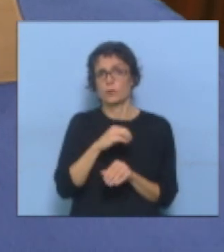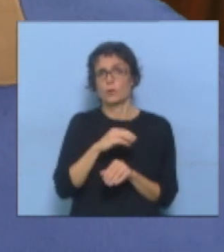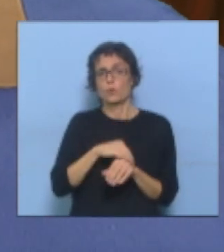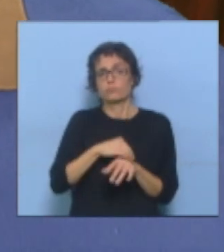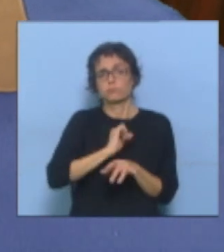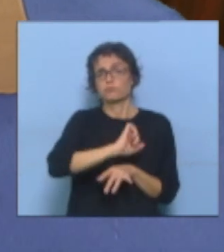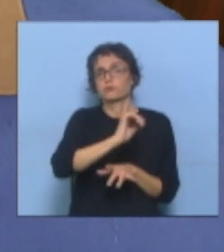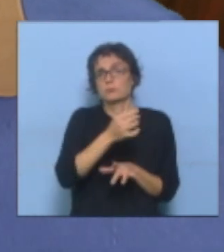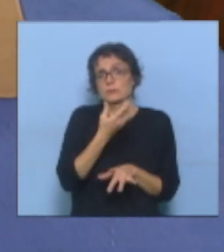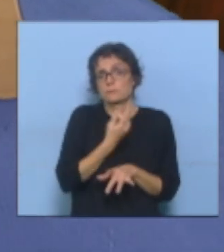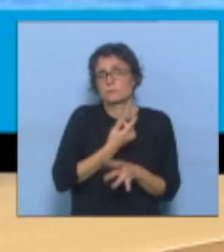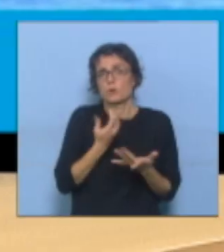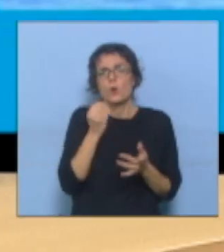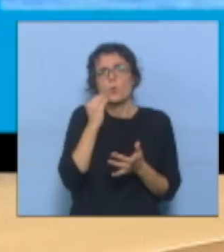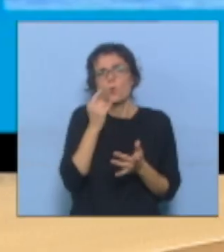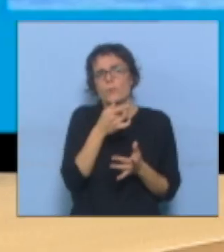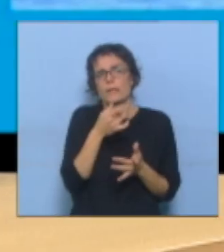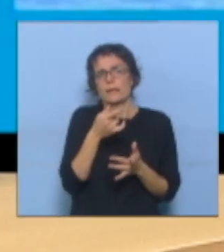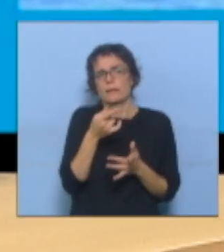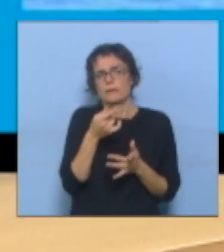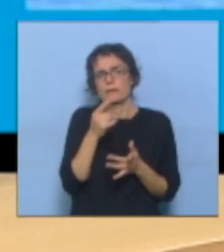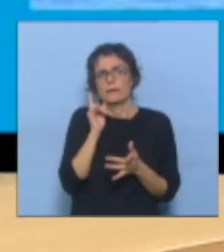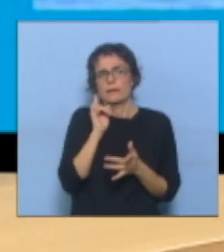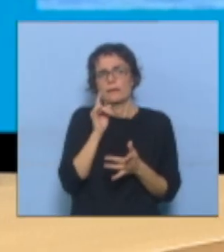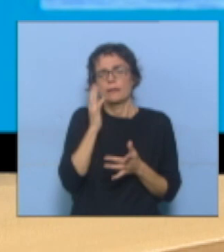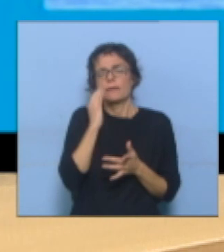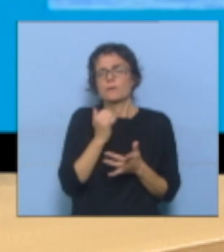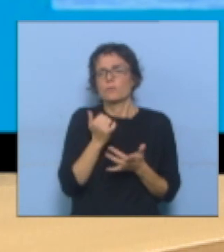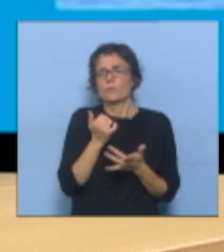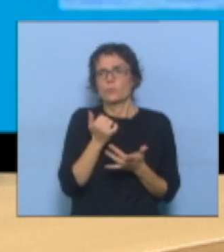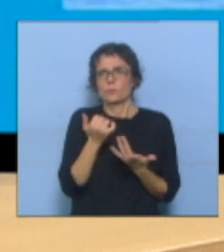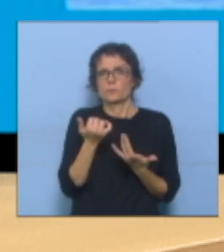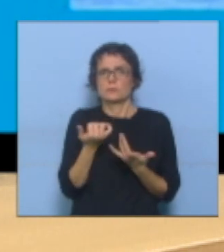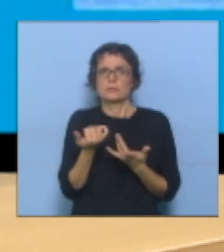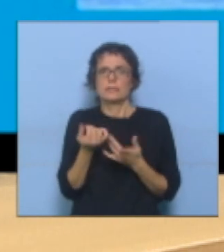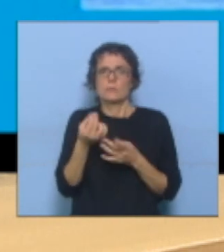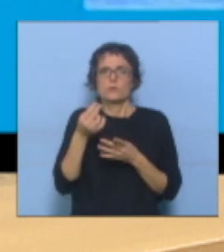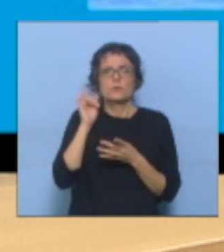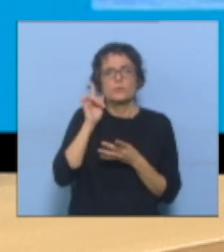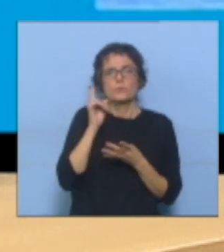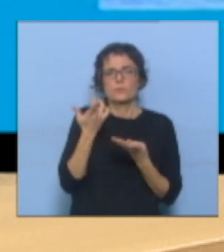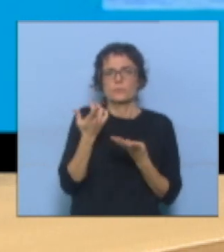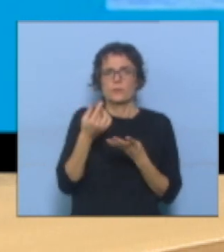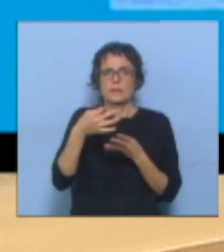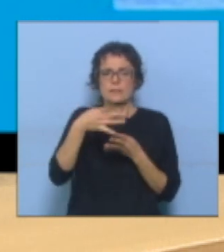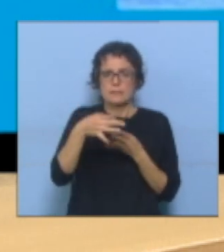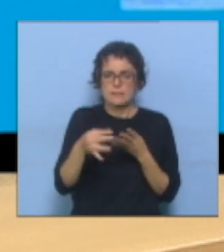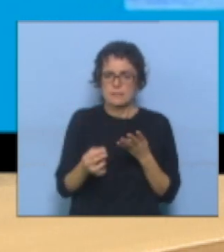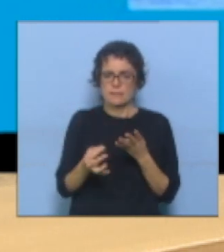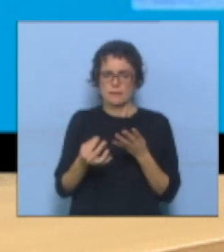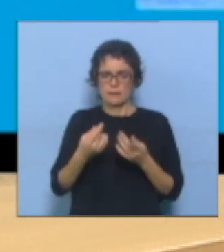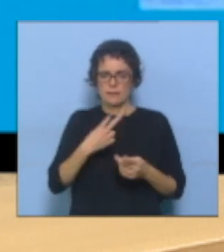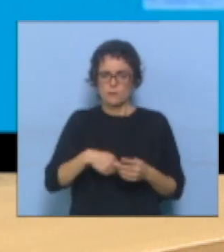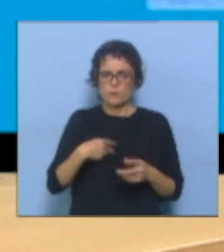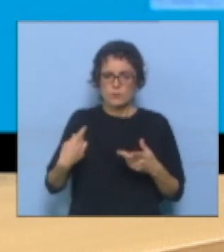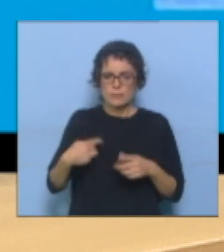seu testemunho pessoal, ele começou a incorporar todos estes valores cristãos, e esta é uma das responsabilidades de um líder cristão, é incorporar no